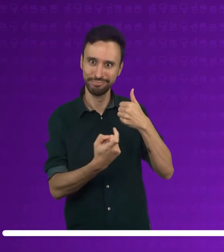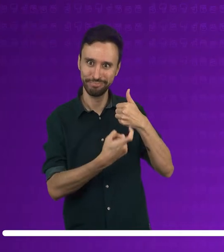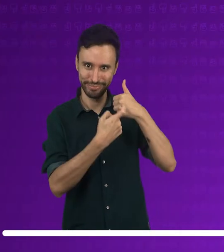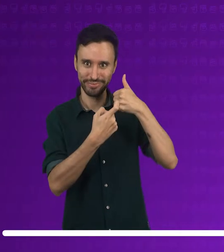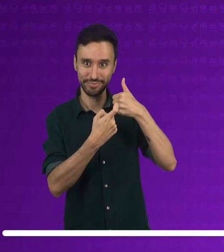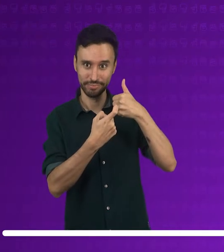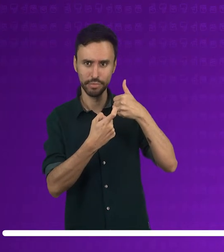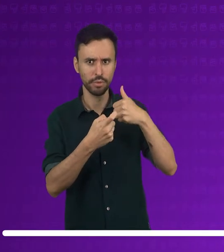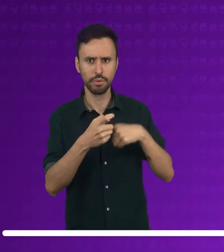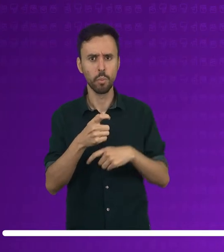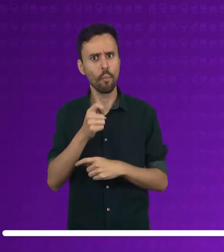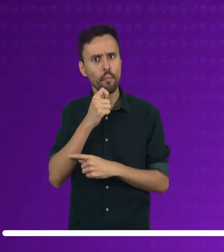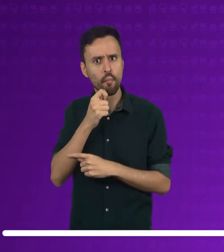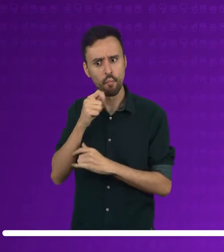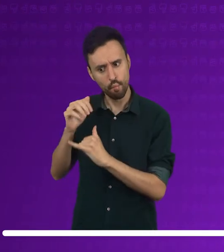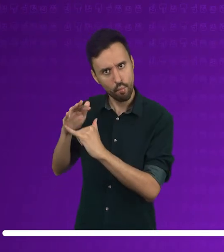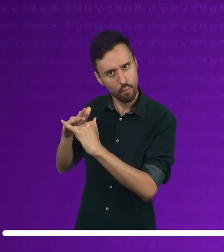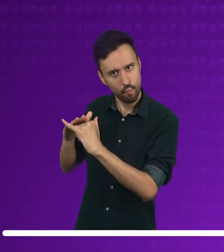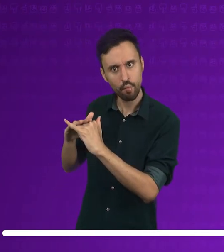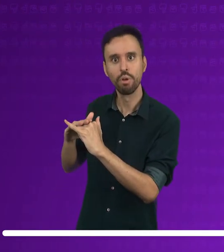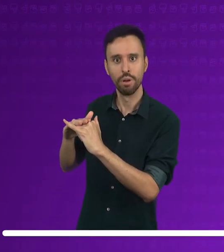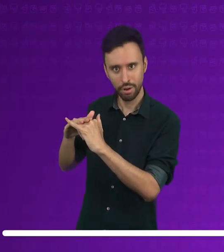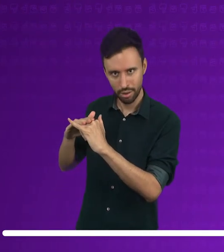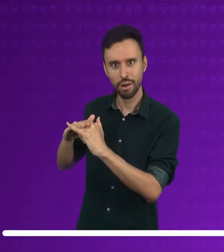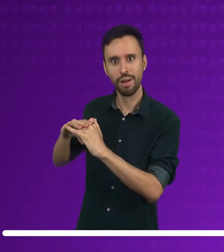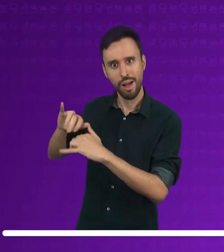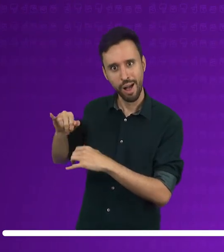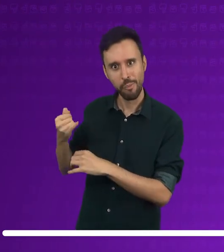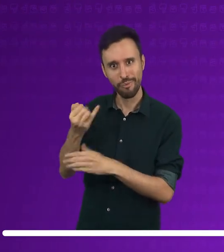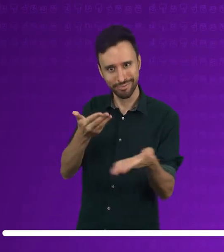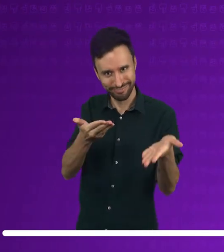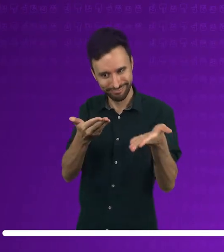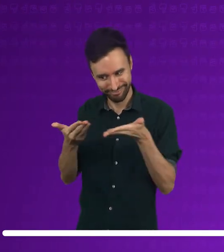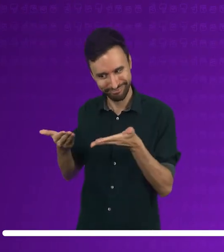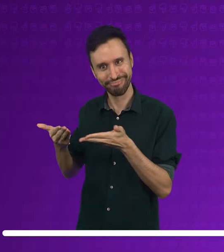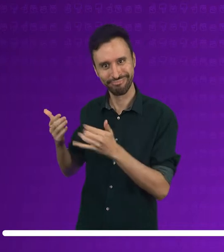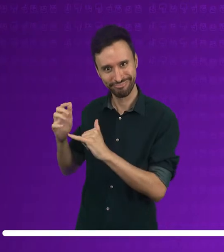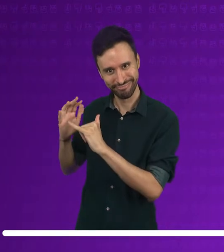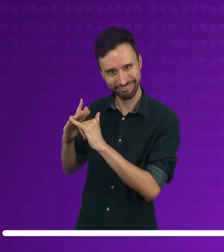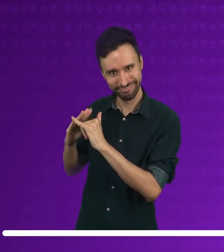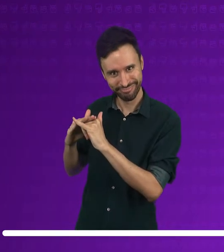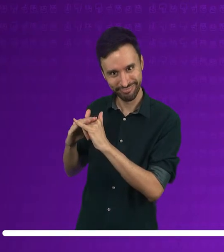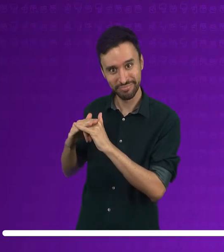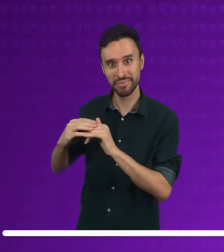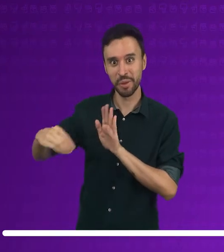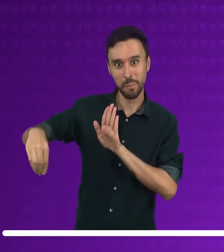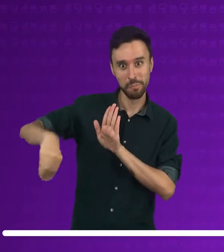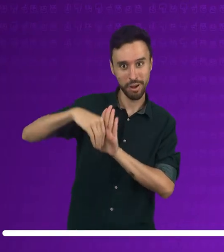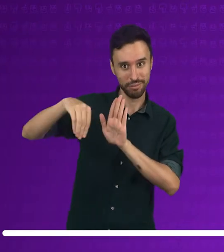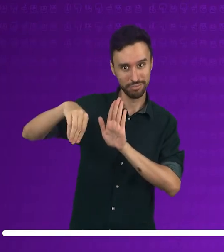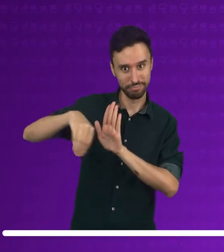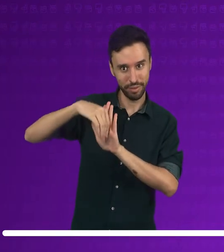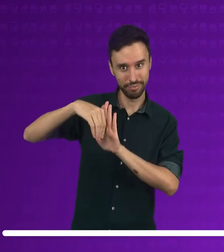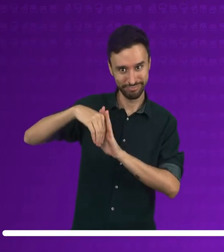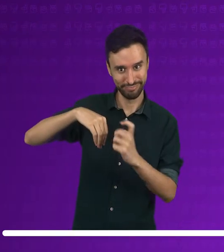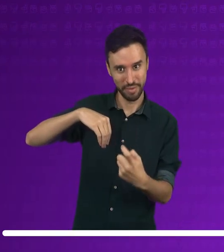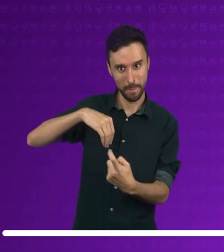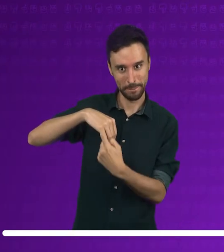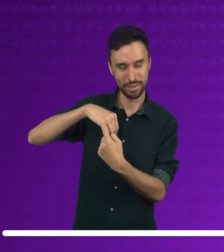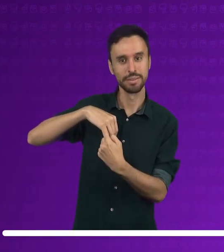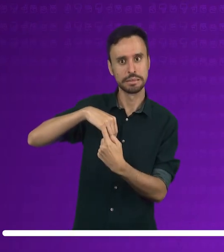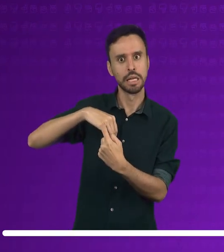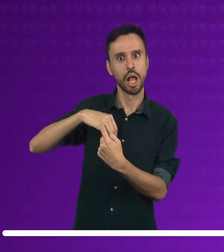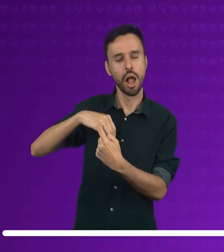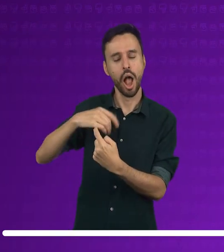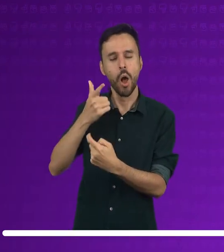aqui embaixo e, se ainda não está inscrito aqui no canal da Uníntese, fica o convite para se inscrever, ativar o sino das notificações.